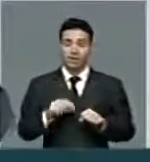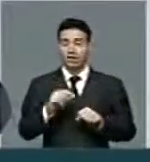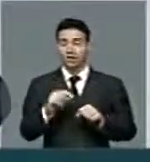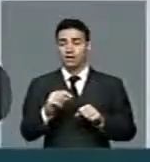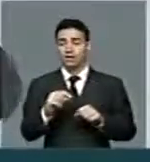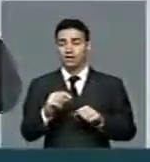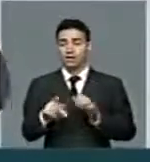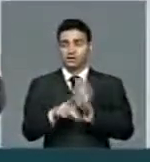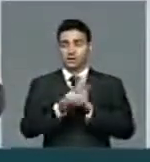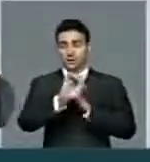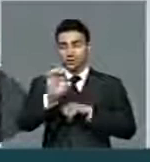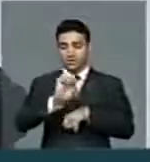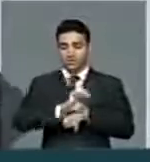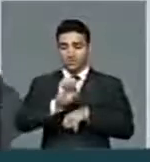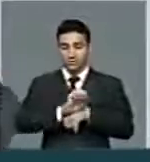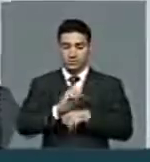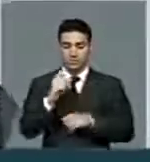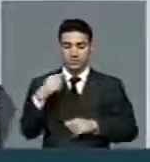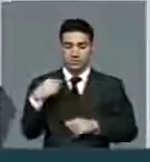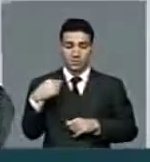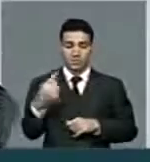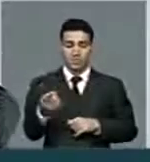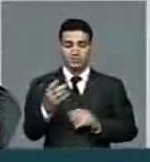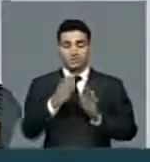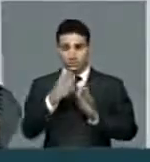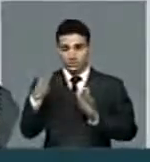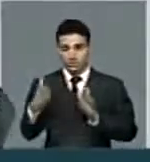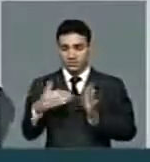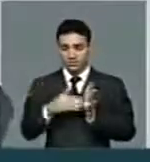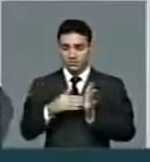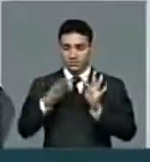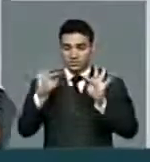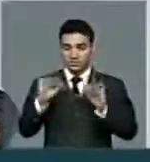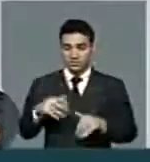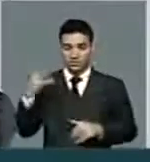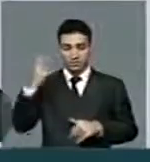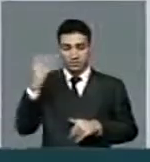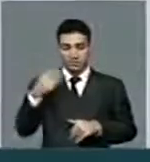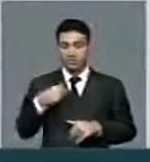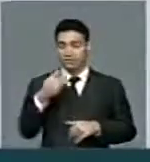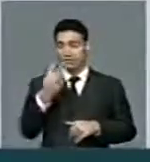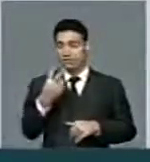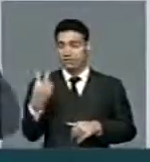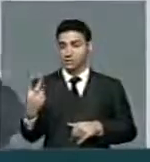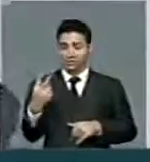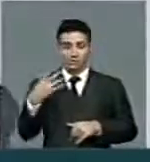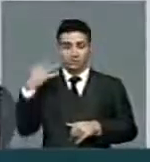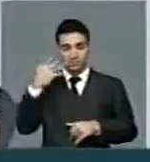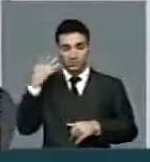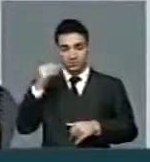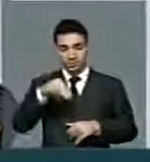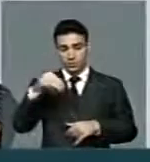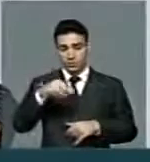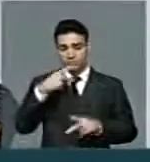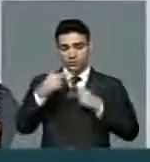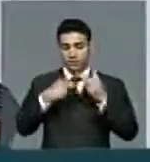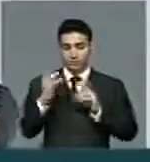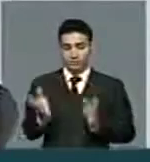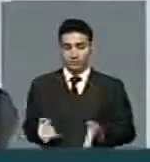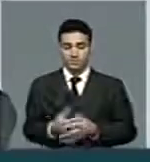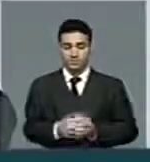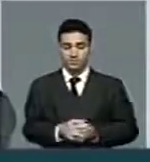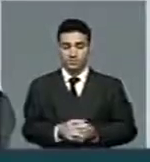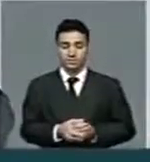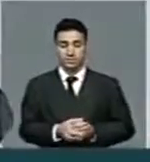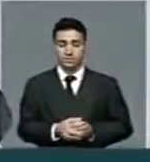Tá? Próximas etapas. Agora eu vou para a reta final da minha fala, porque eu já falei 32 minutos. Então,